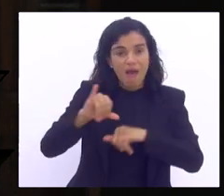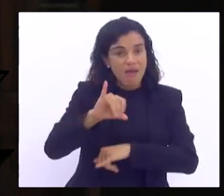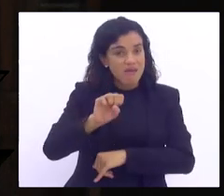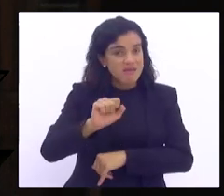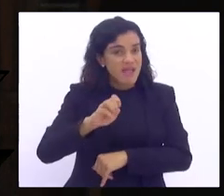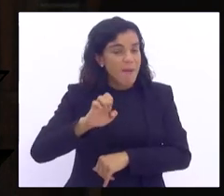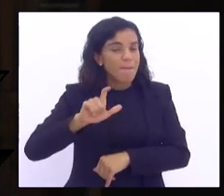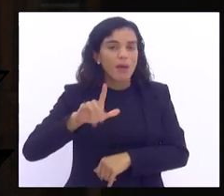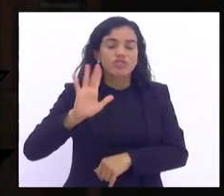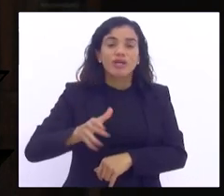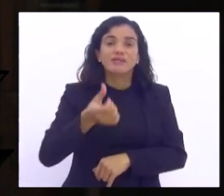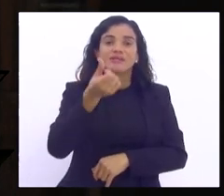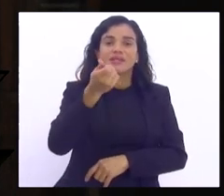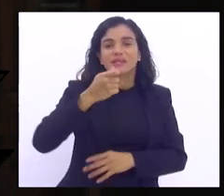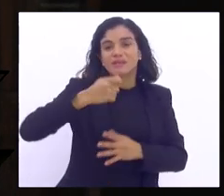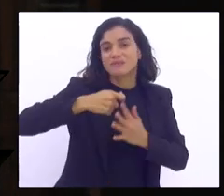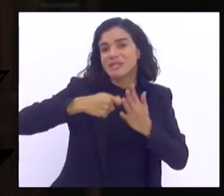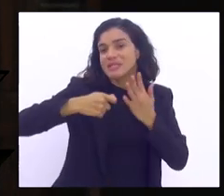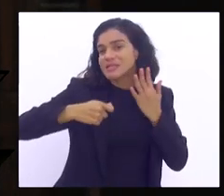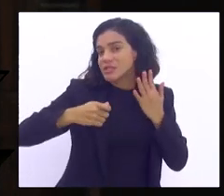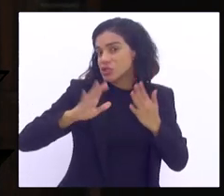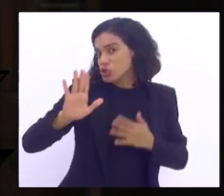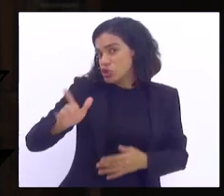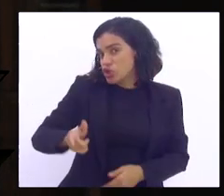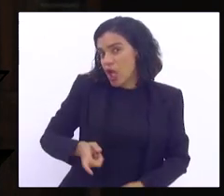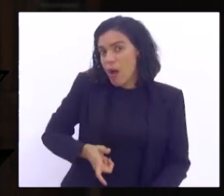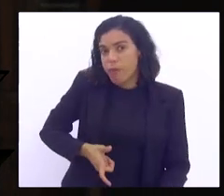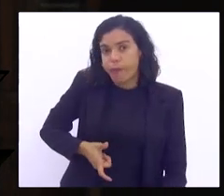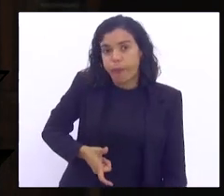com 6 meses. Era outro, já era um feto.